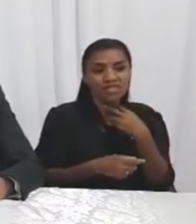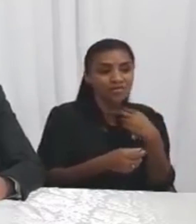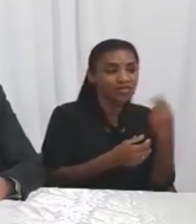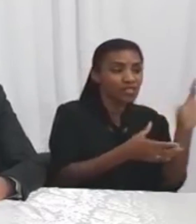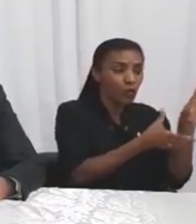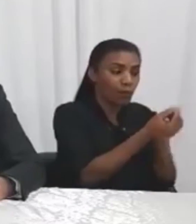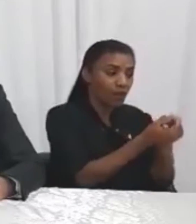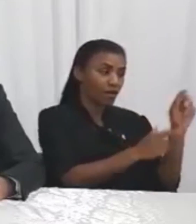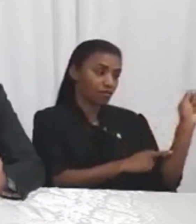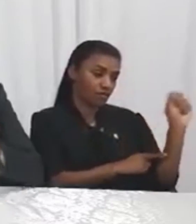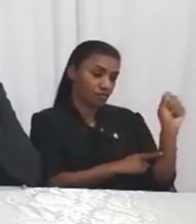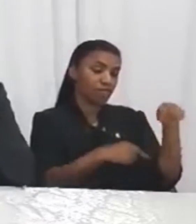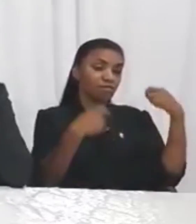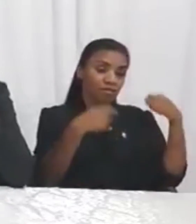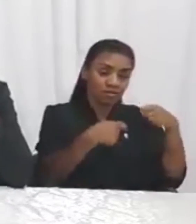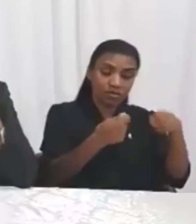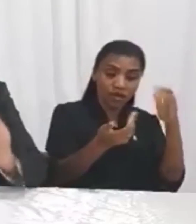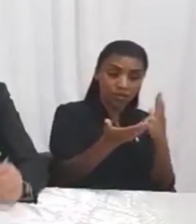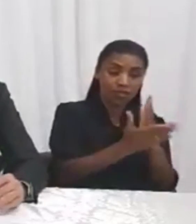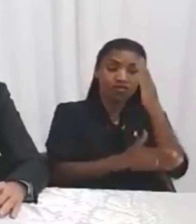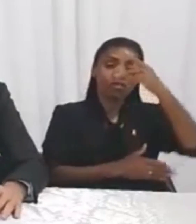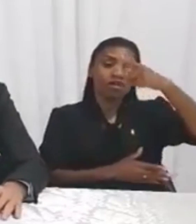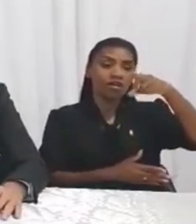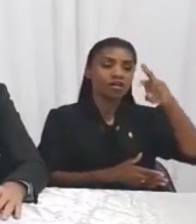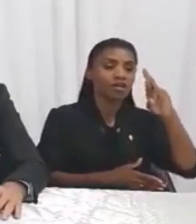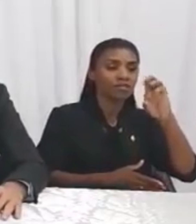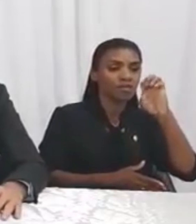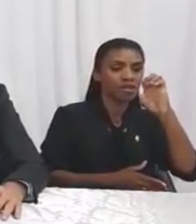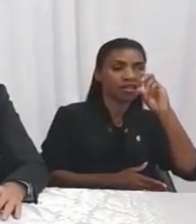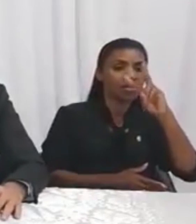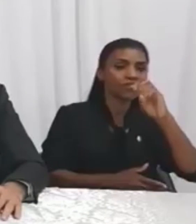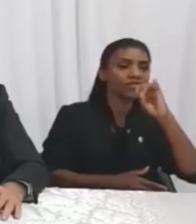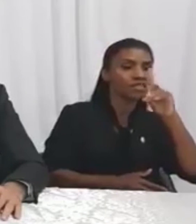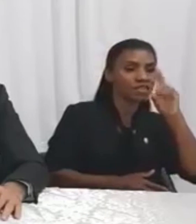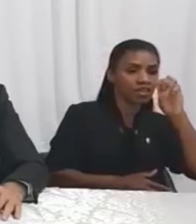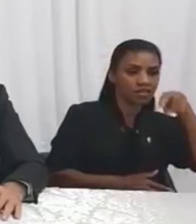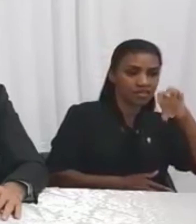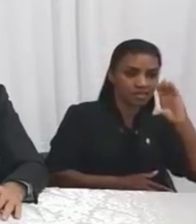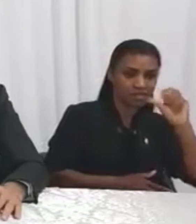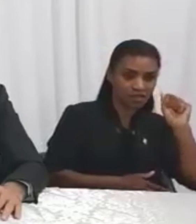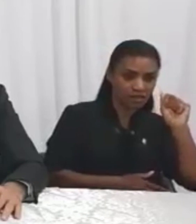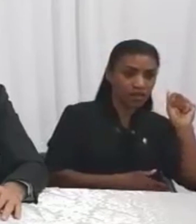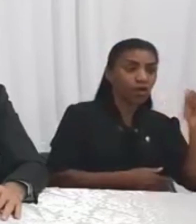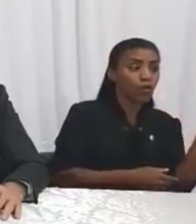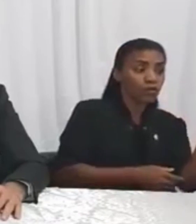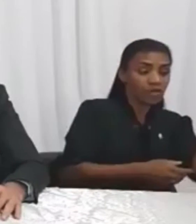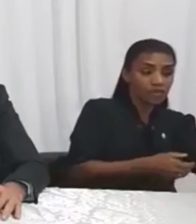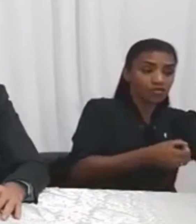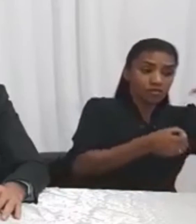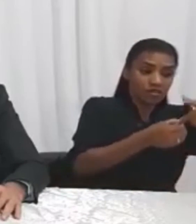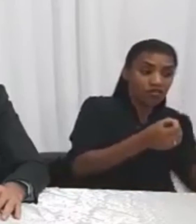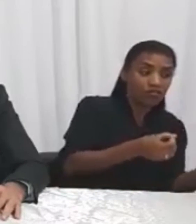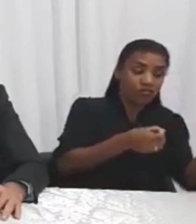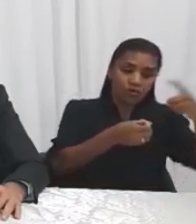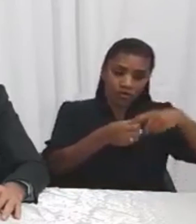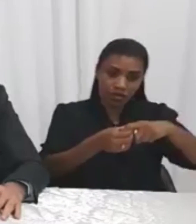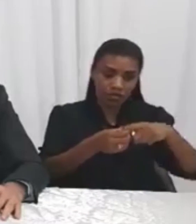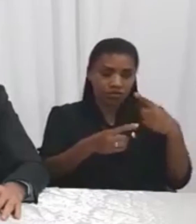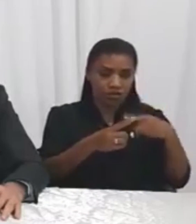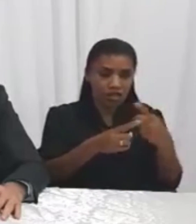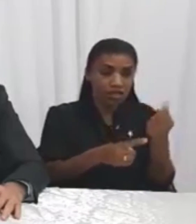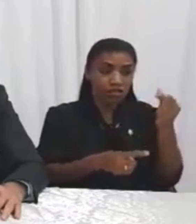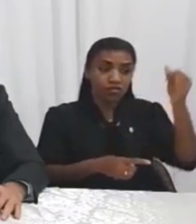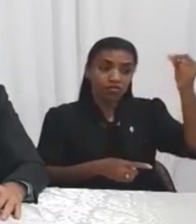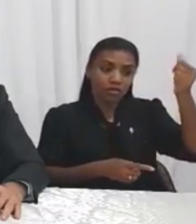Argentina. Nós temos que aprovar a previdência. O preço internacional do petróleo precisa voltar para que os